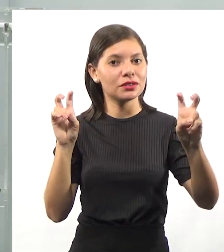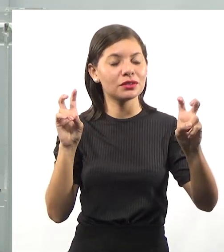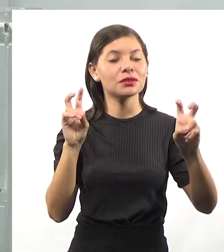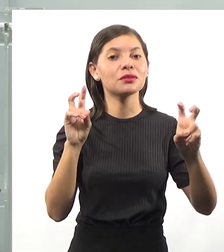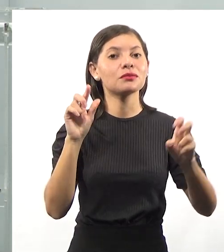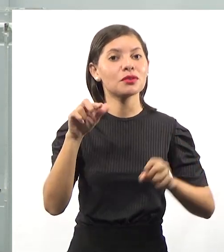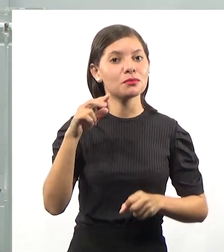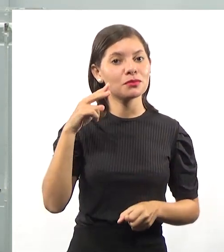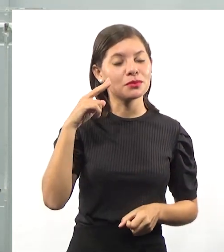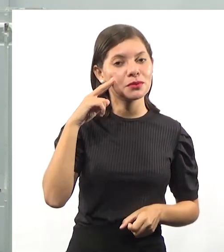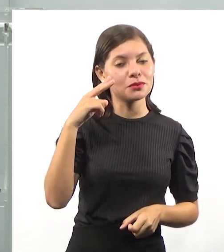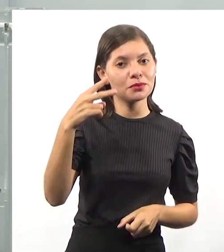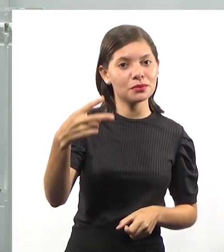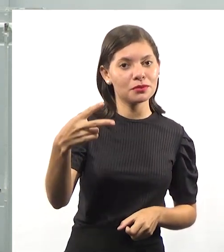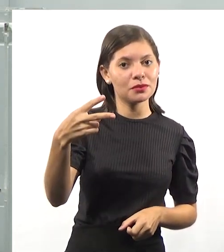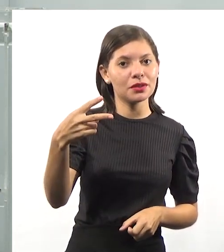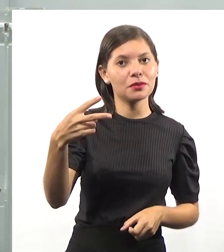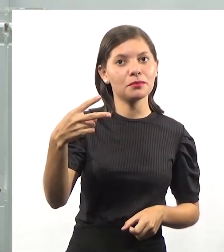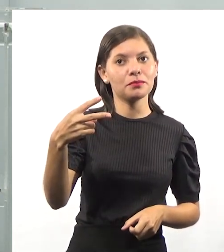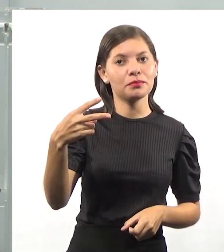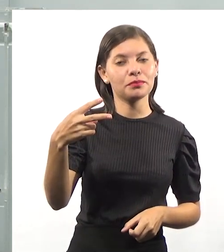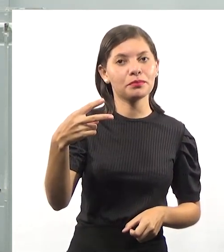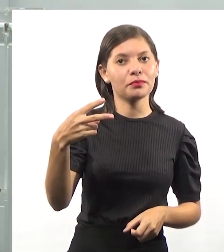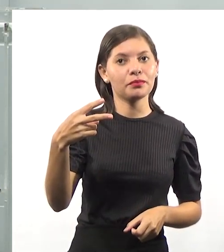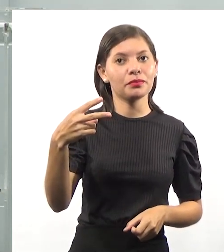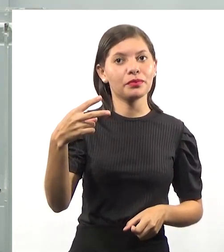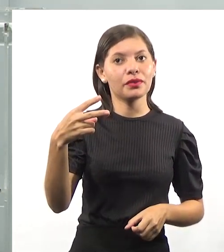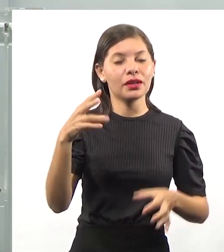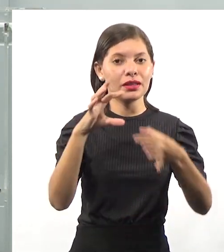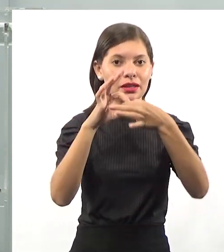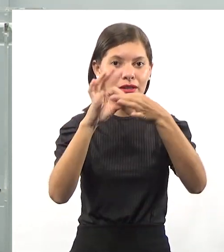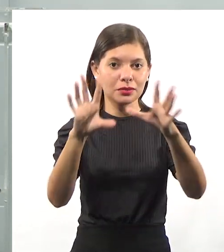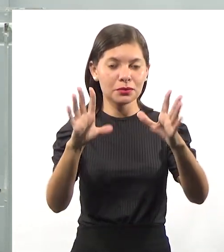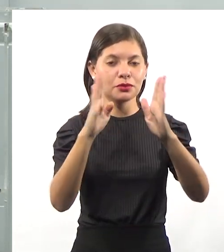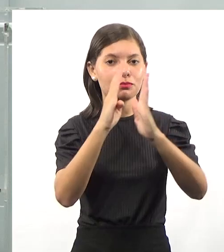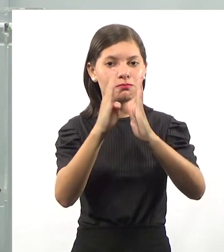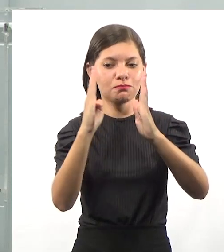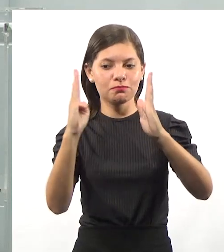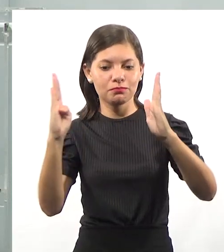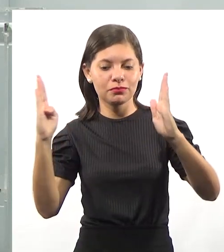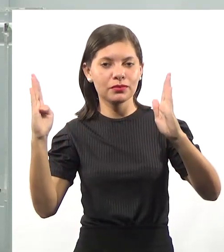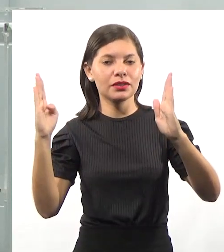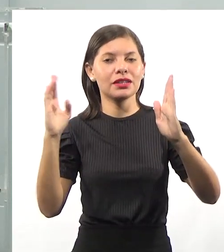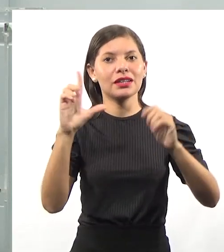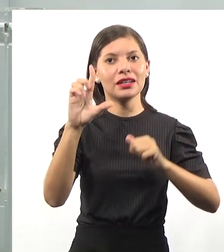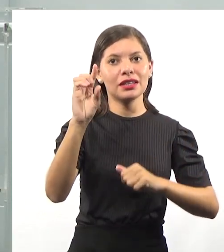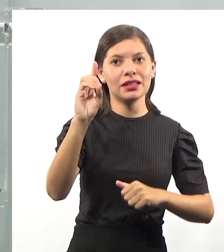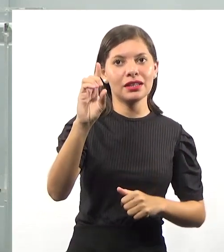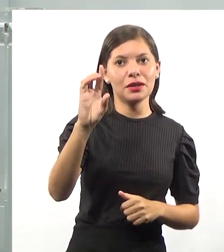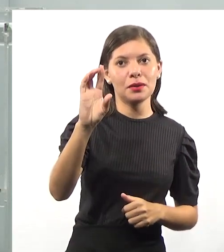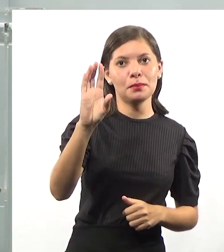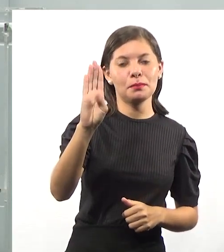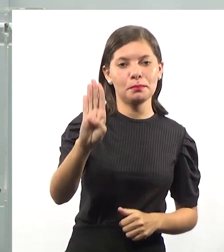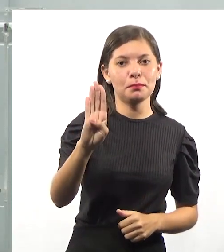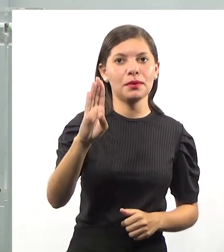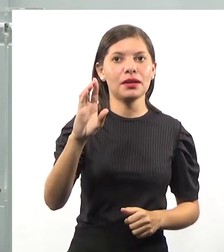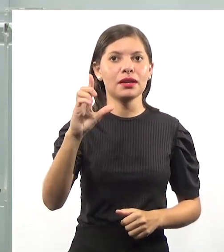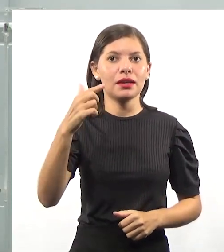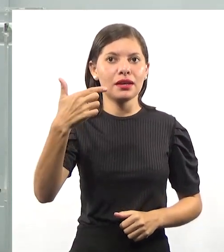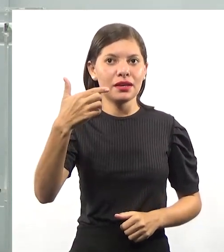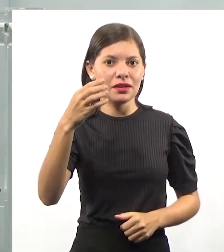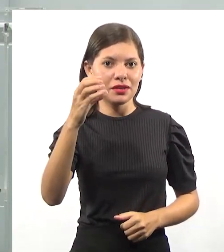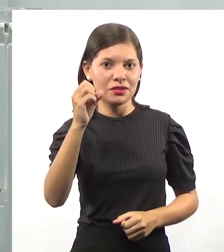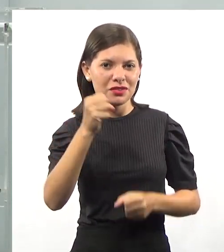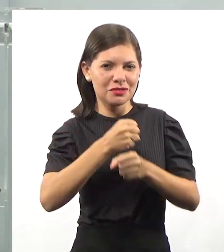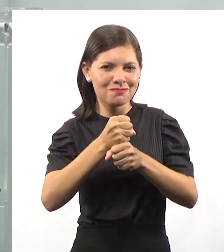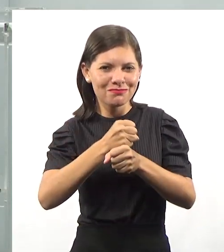nesse episódio da Iria Brzezinski, que está disponível lá na biblioteca virtual LDB 20 anos depois. E